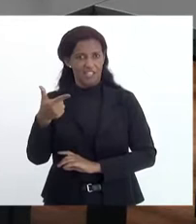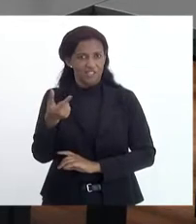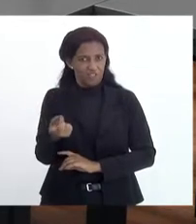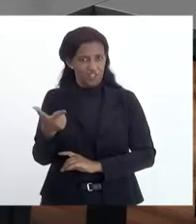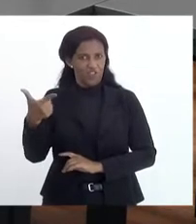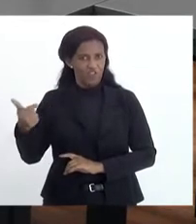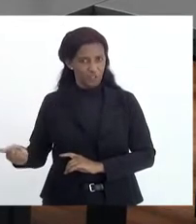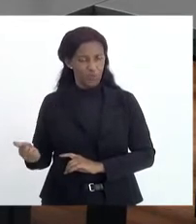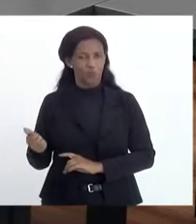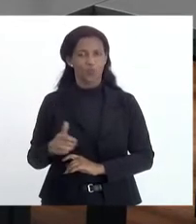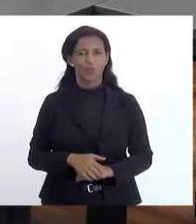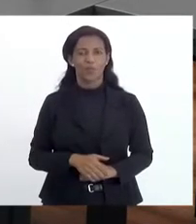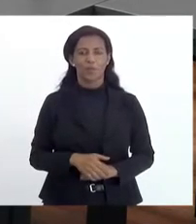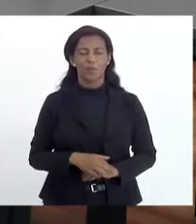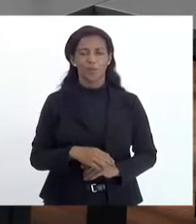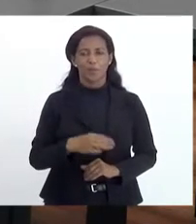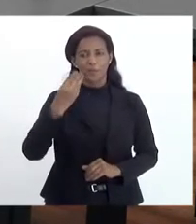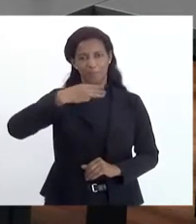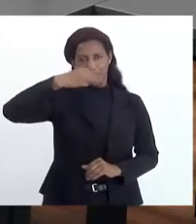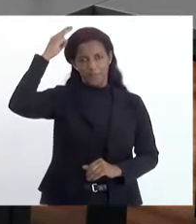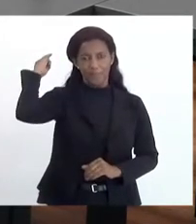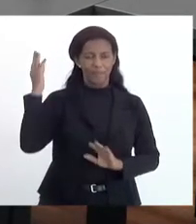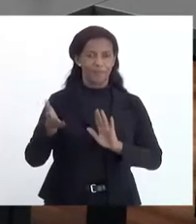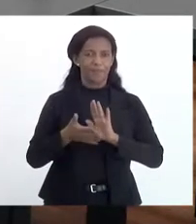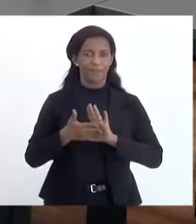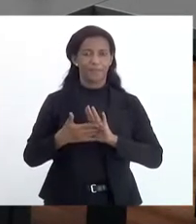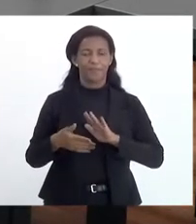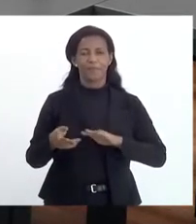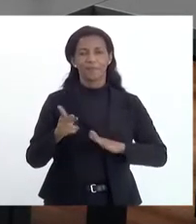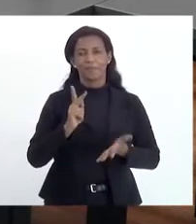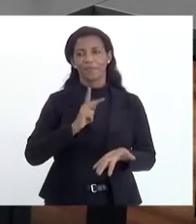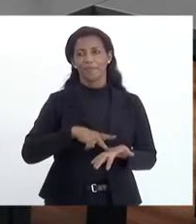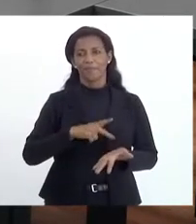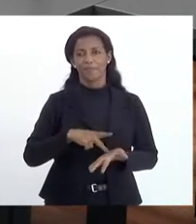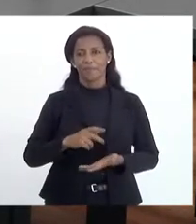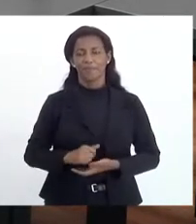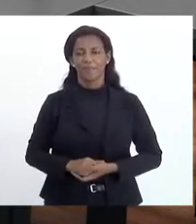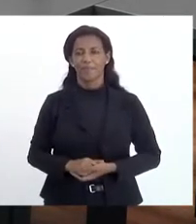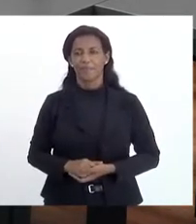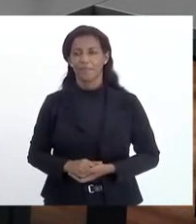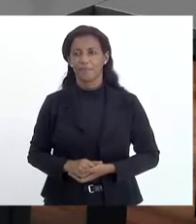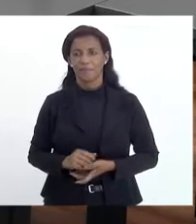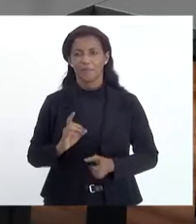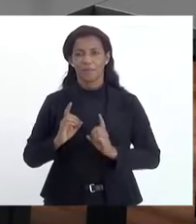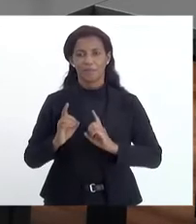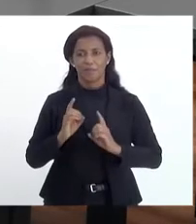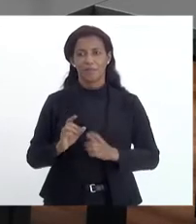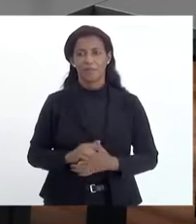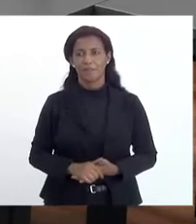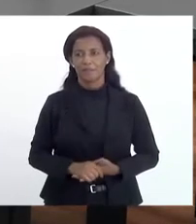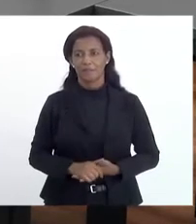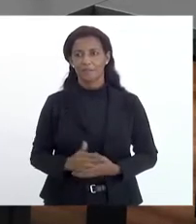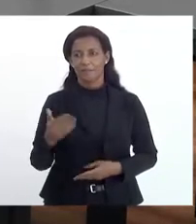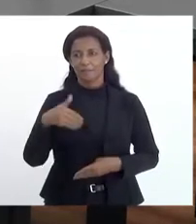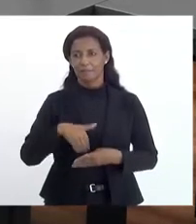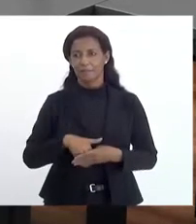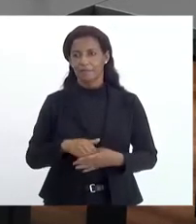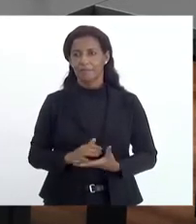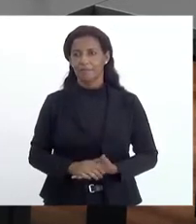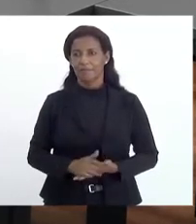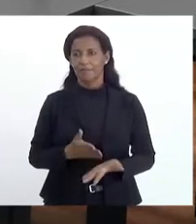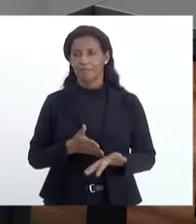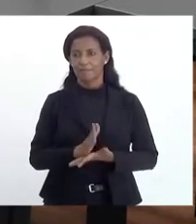3777-2021, autoria do deputado Márcio Pacheco. Parecer pela juridicidade. Em discussão, em